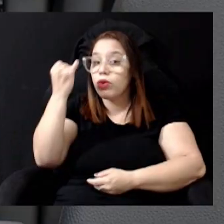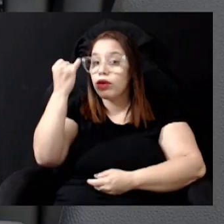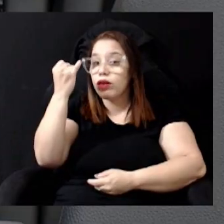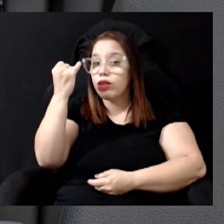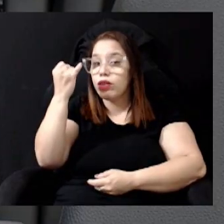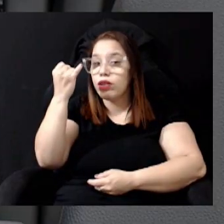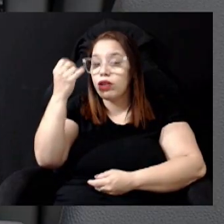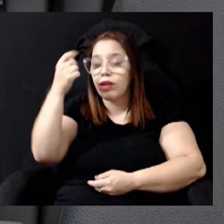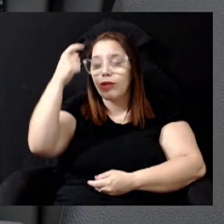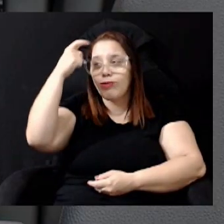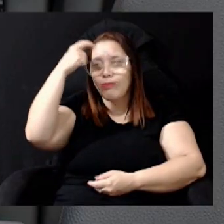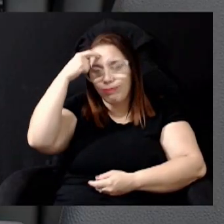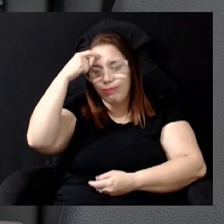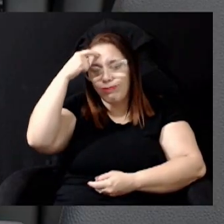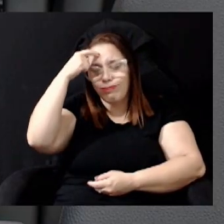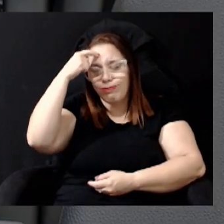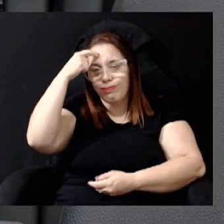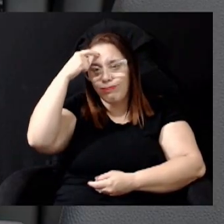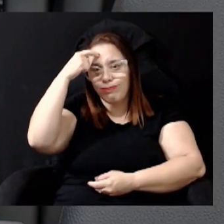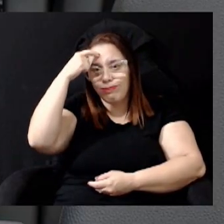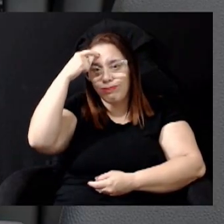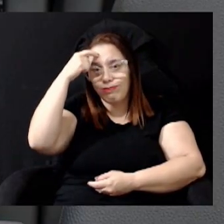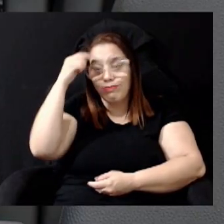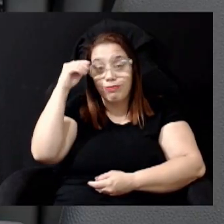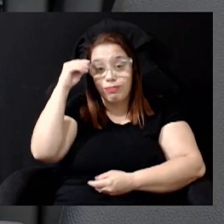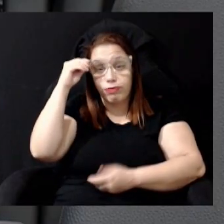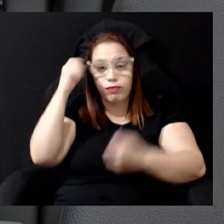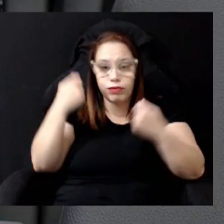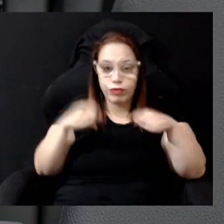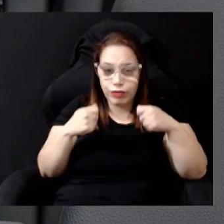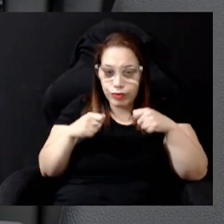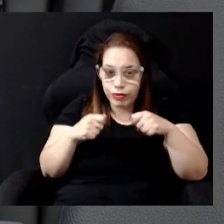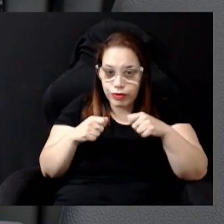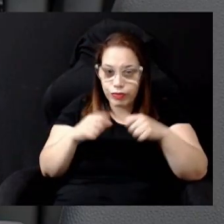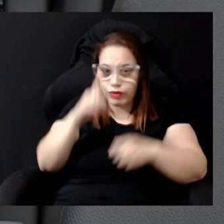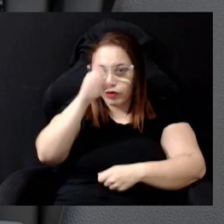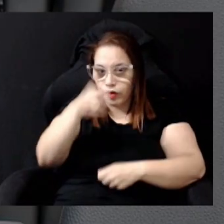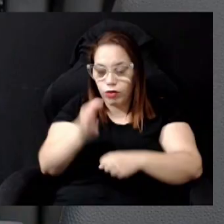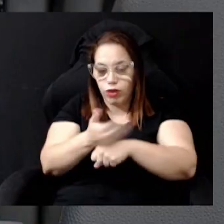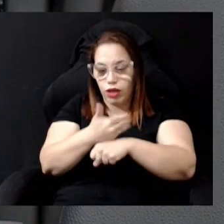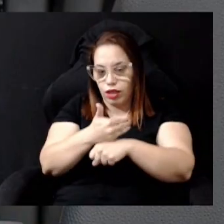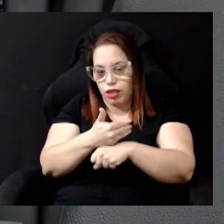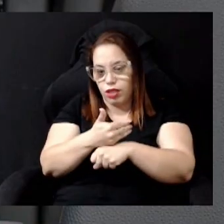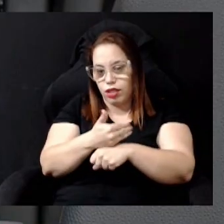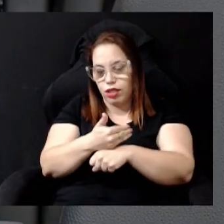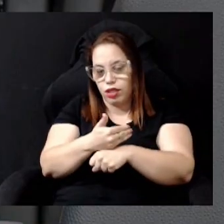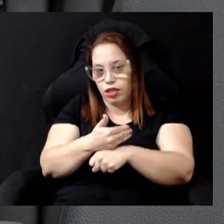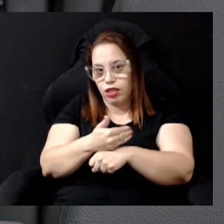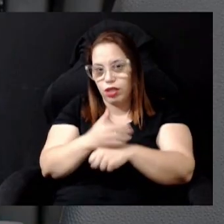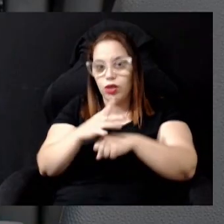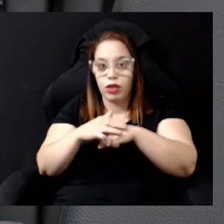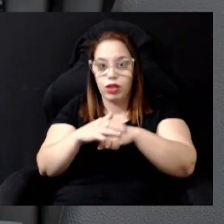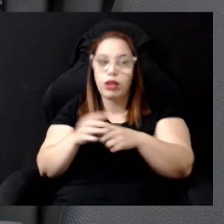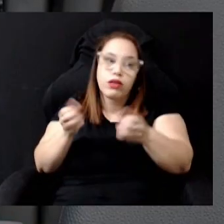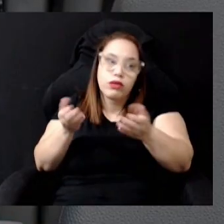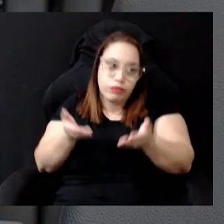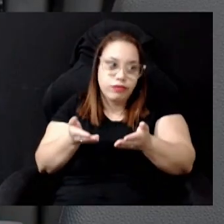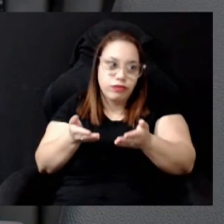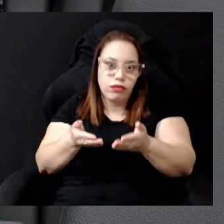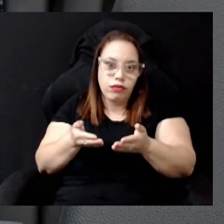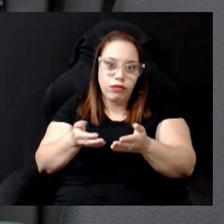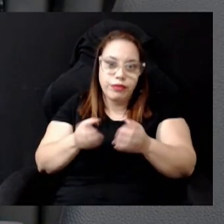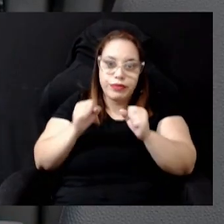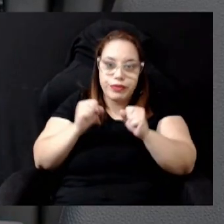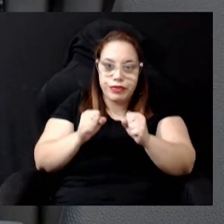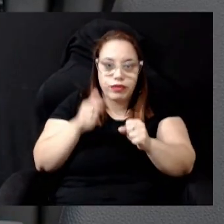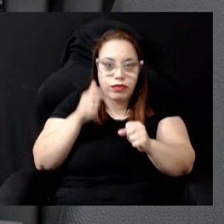conscientizem da necessidade do diagnóstico precoce. Toda doença é assim. Se a gente consegue detectar logo